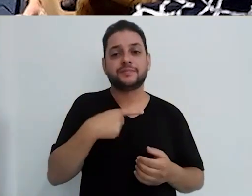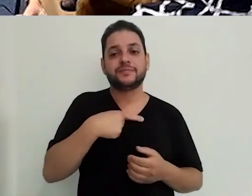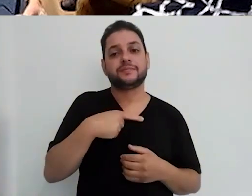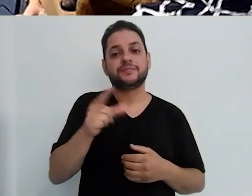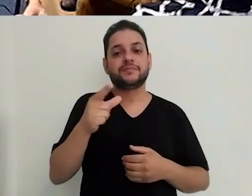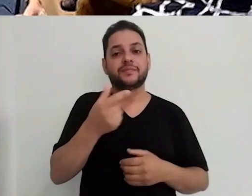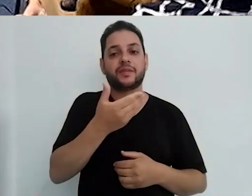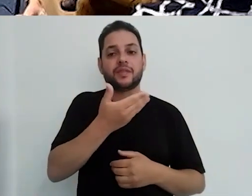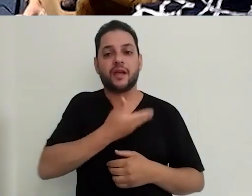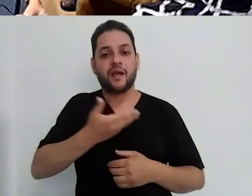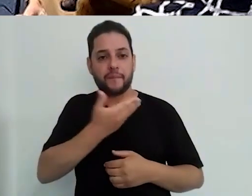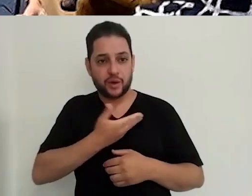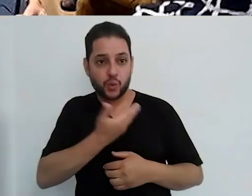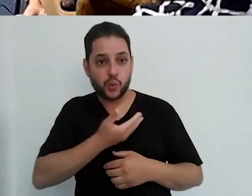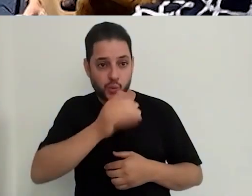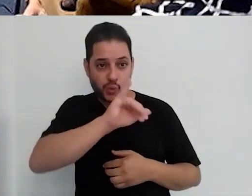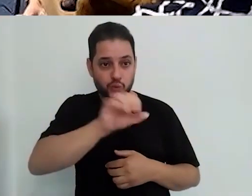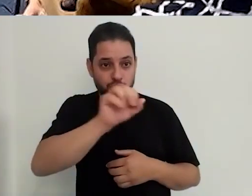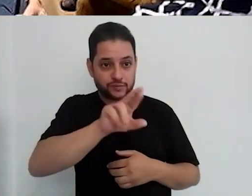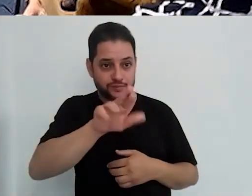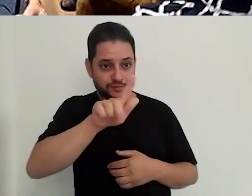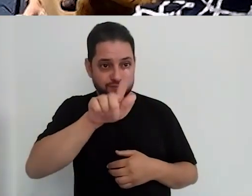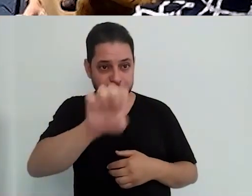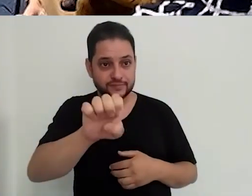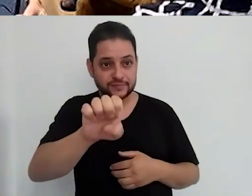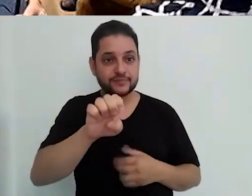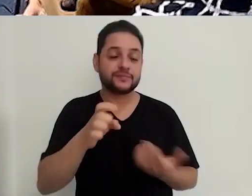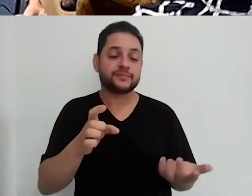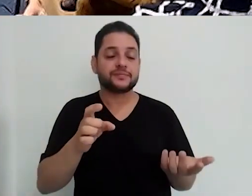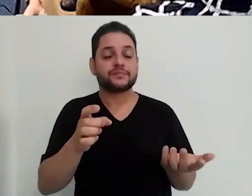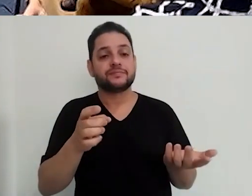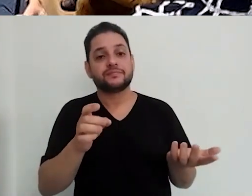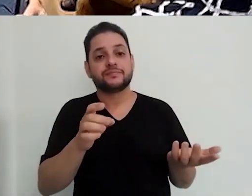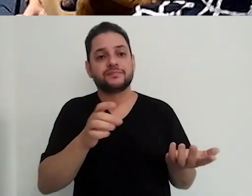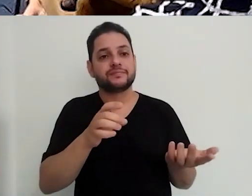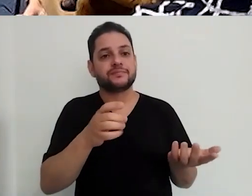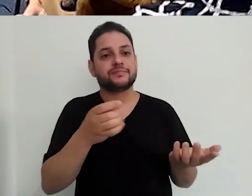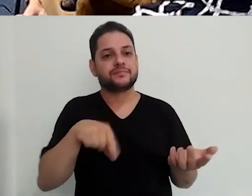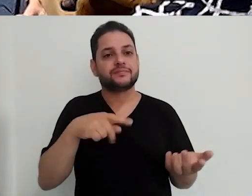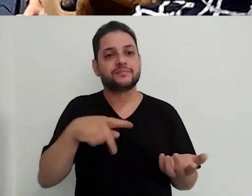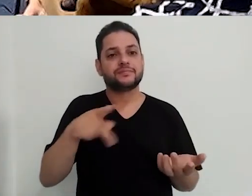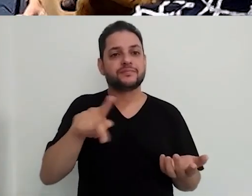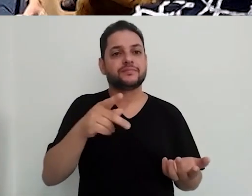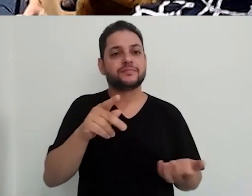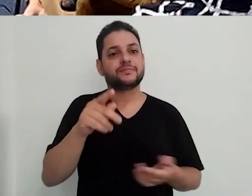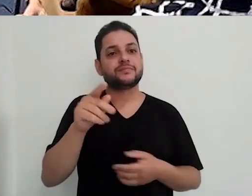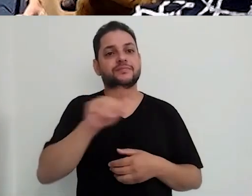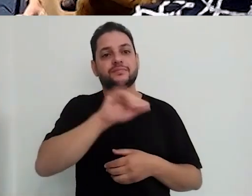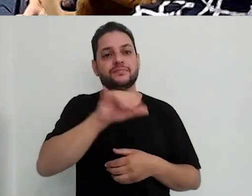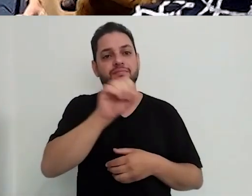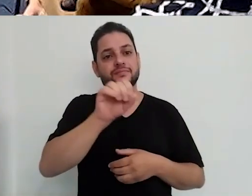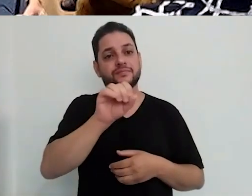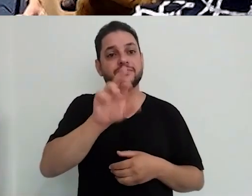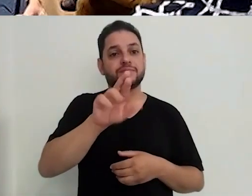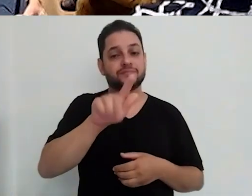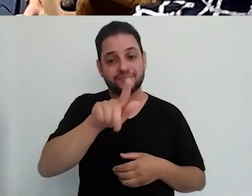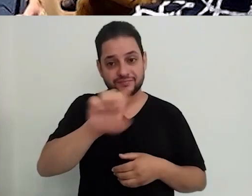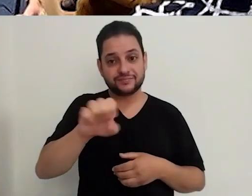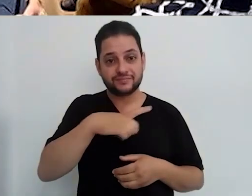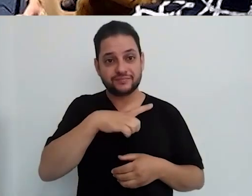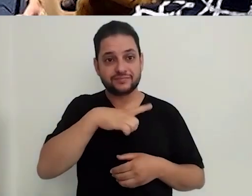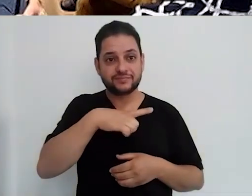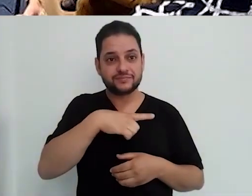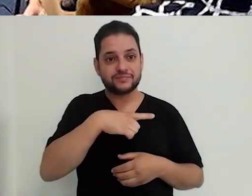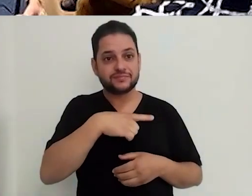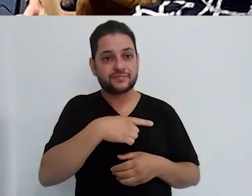dele, o Jorge, que as pessoas, que ele mesmo chama ele mesmo de Jorge Safari, porque ele caçava